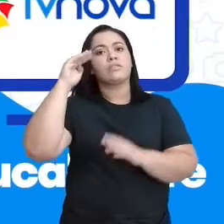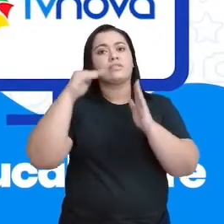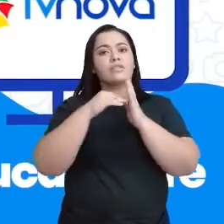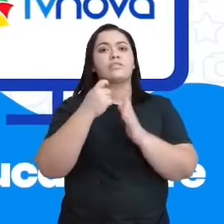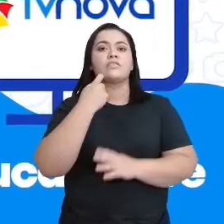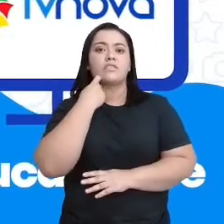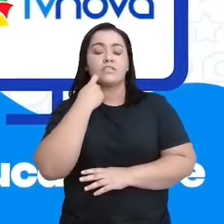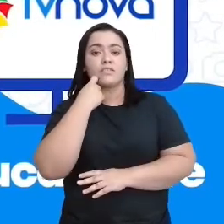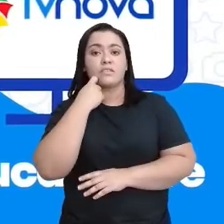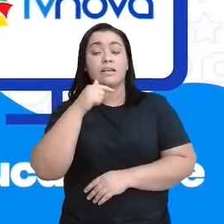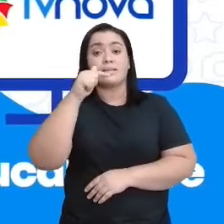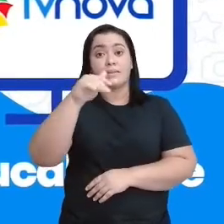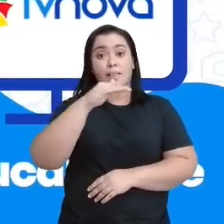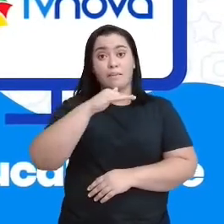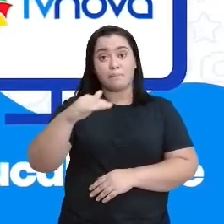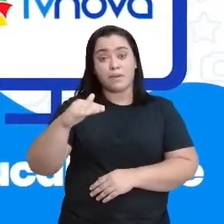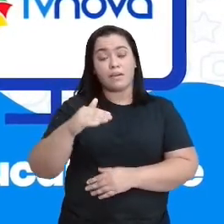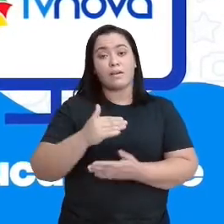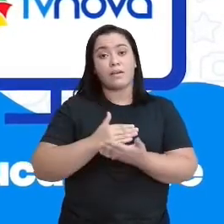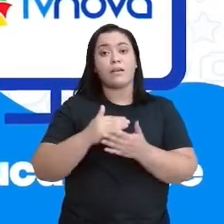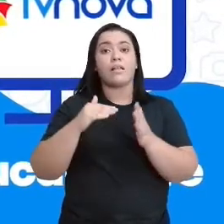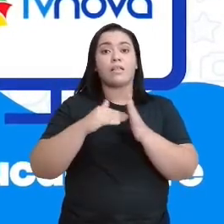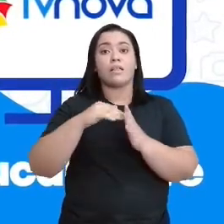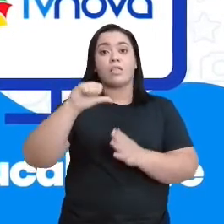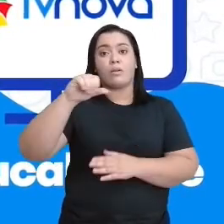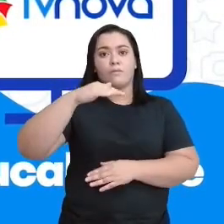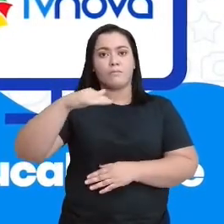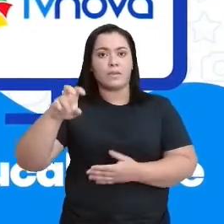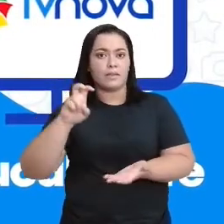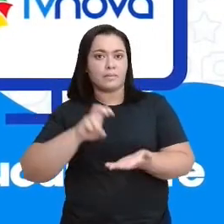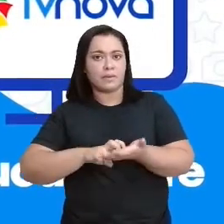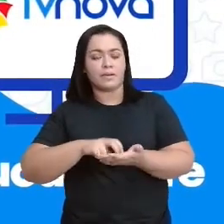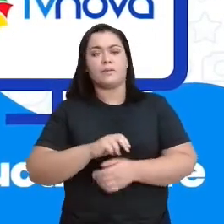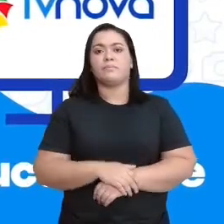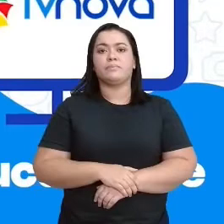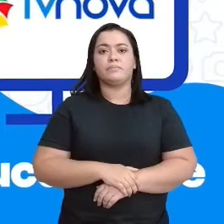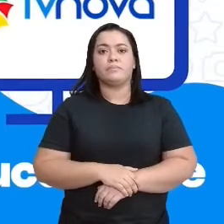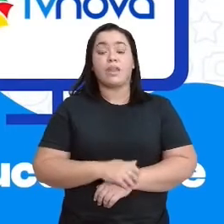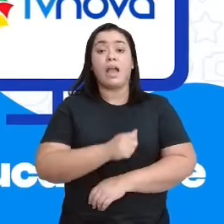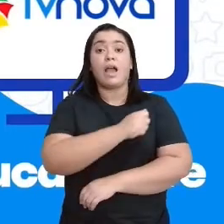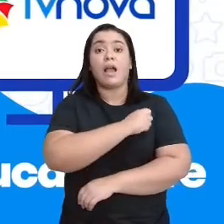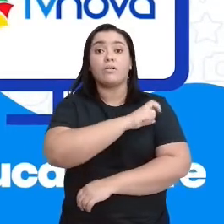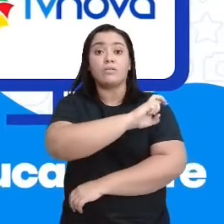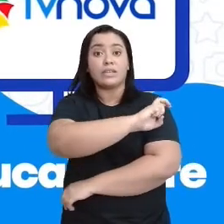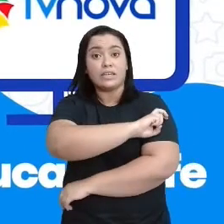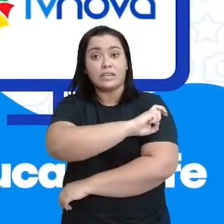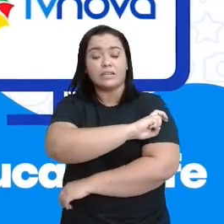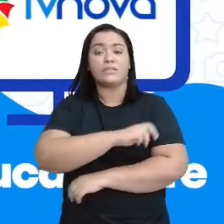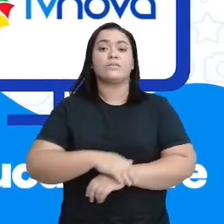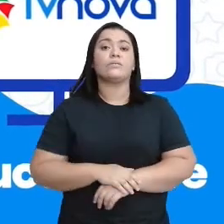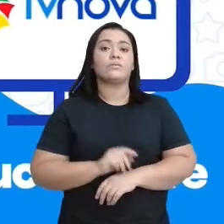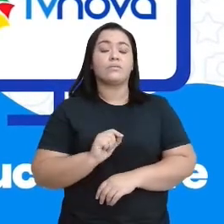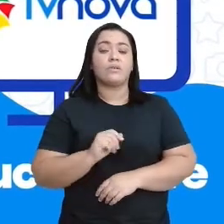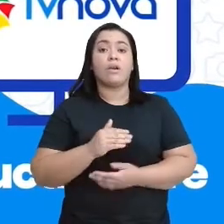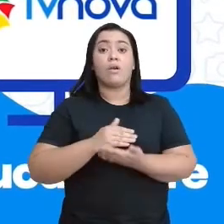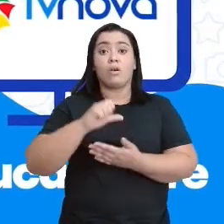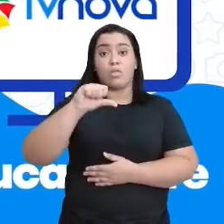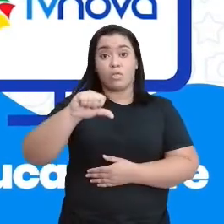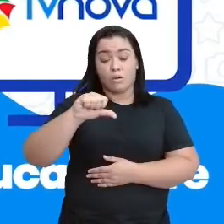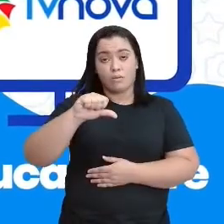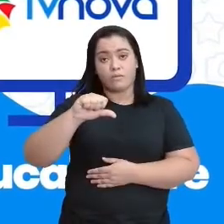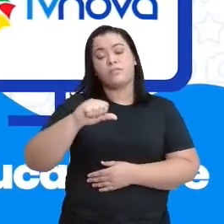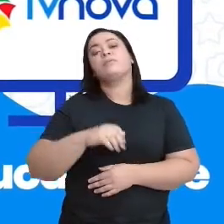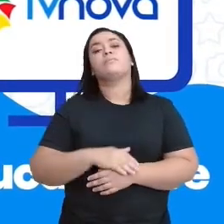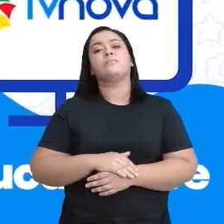sexta-feira, das 7h30 às 9h da manhã. Para os estudantes do quinto ano, as aulas começam às 9h da manhã